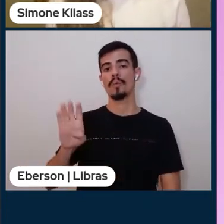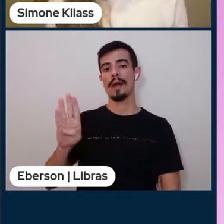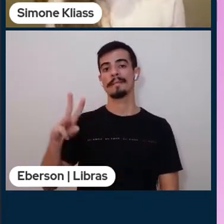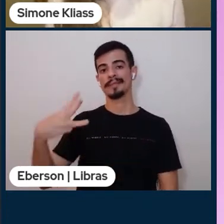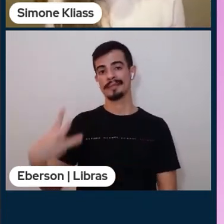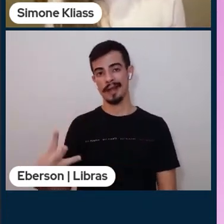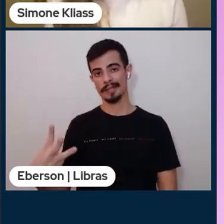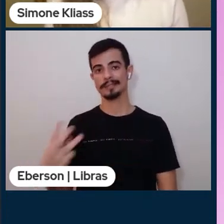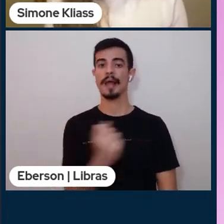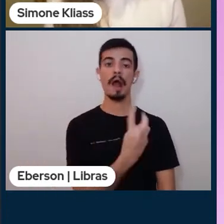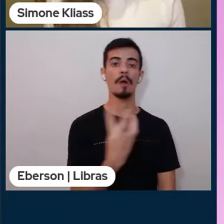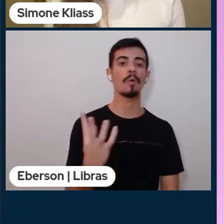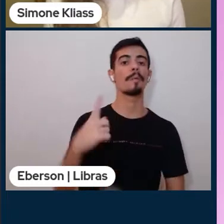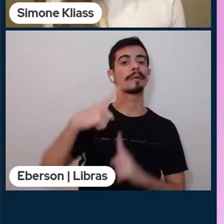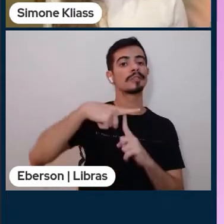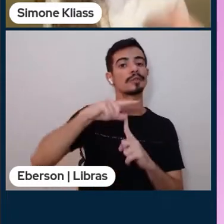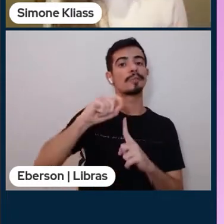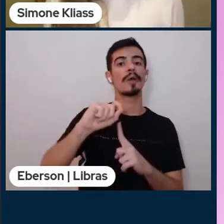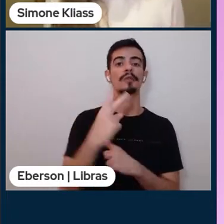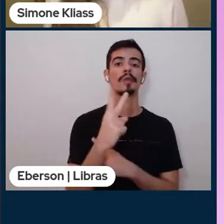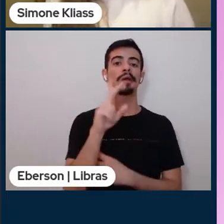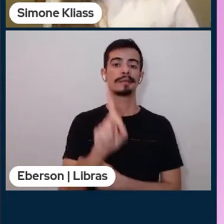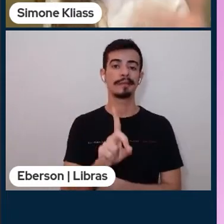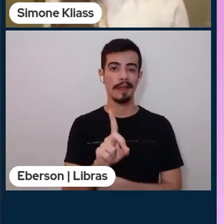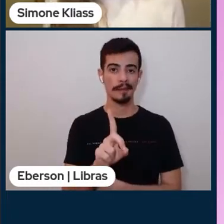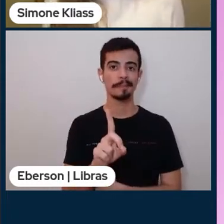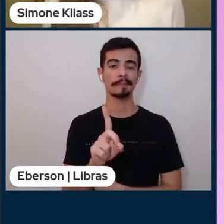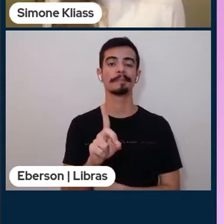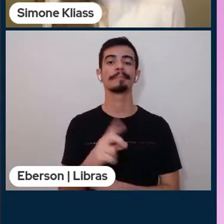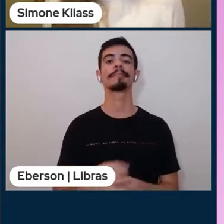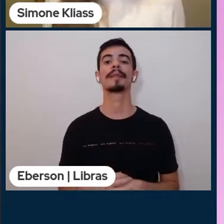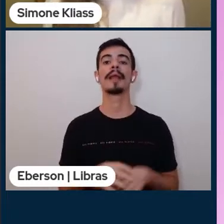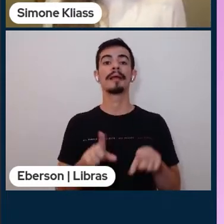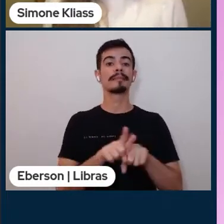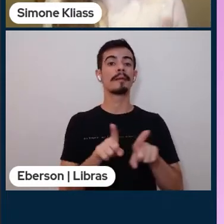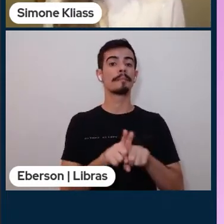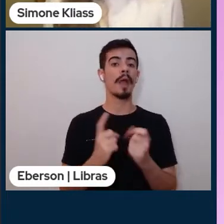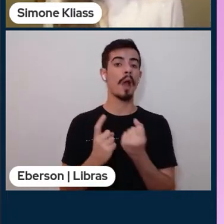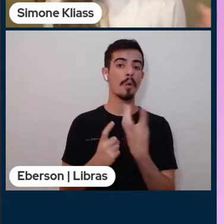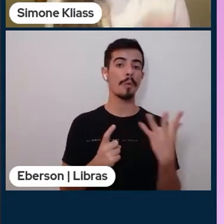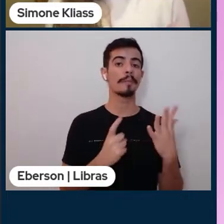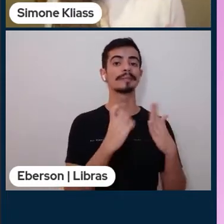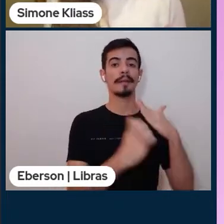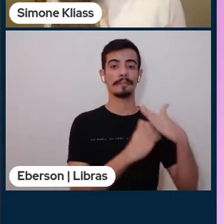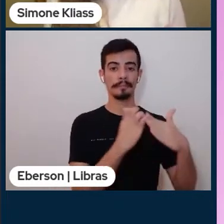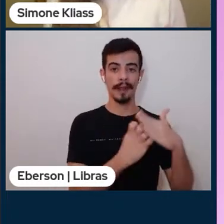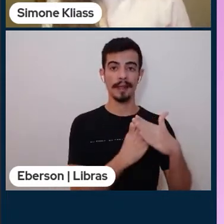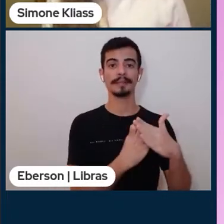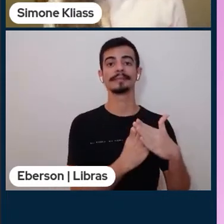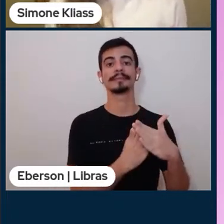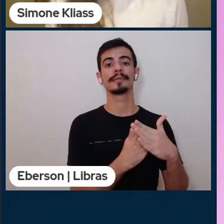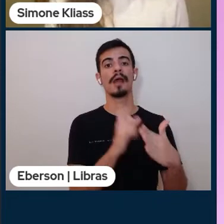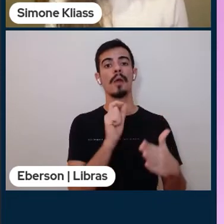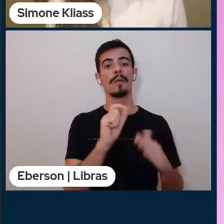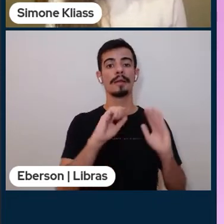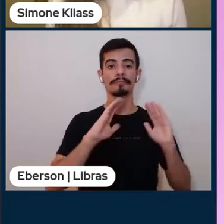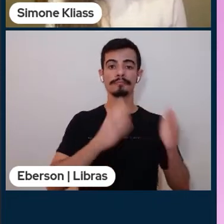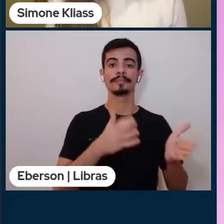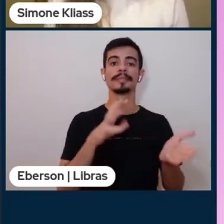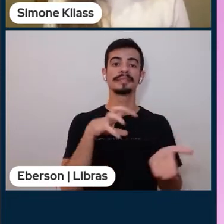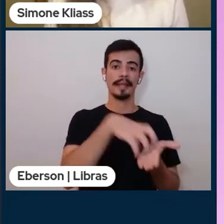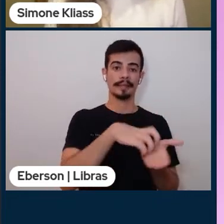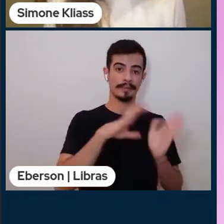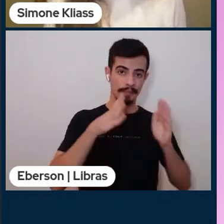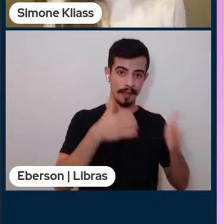centralizadas de 2 de como fortnite outras como orison da Meta que é uma plataforma centralizada Mas onde o